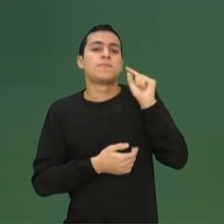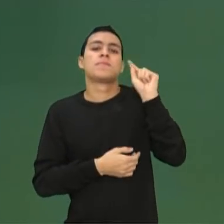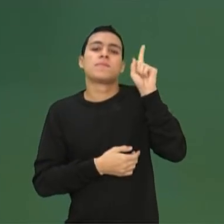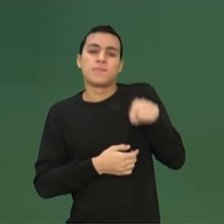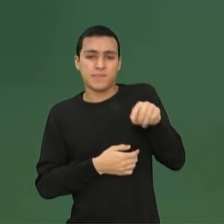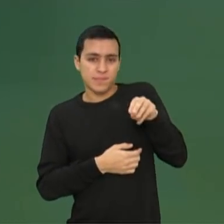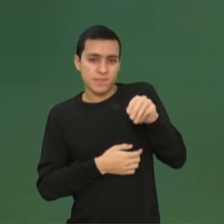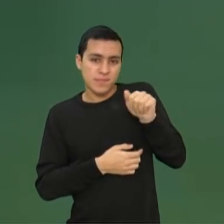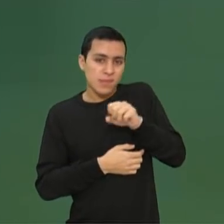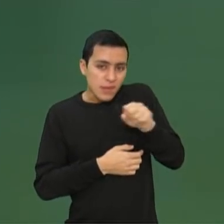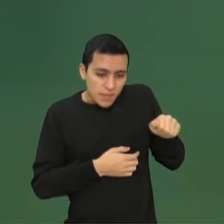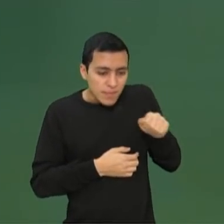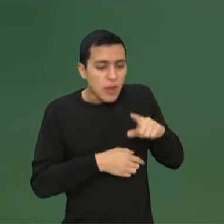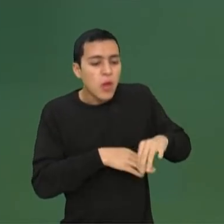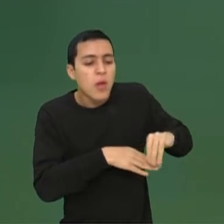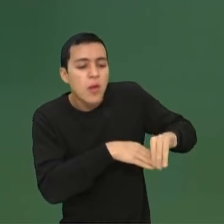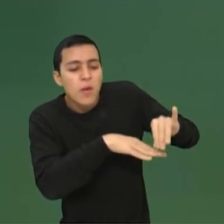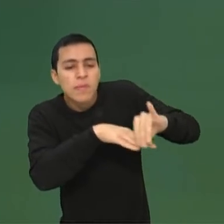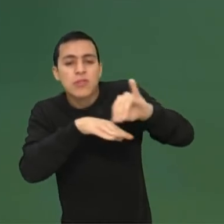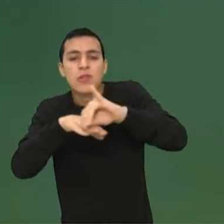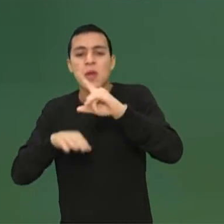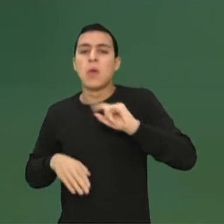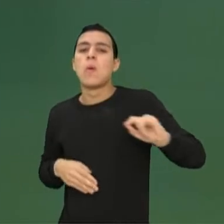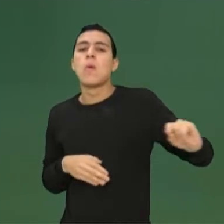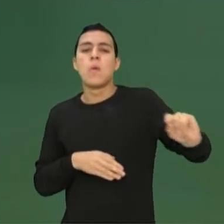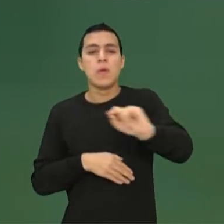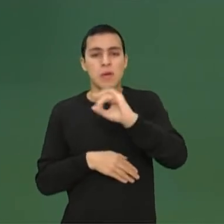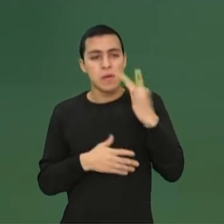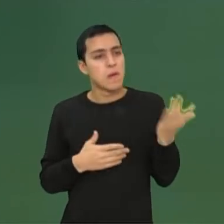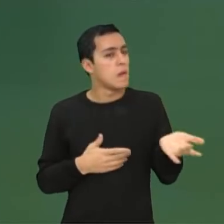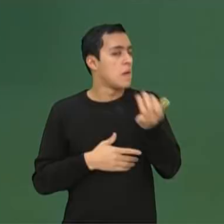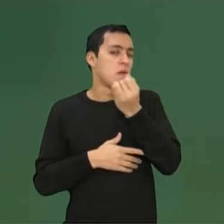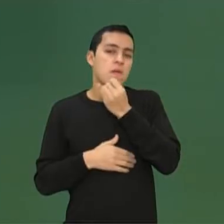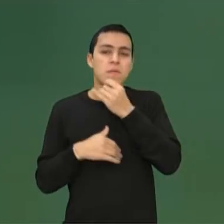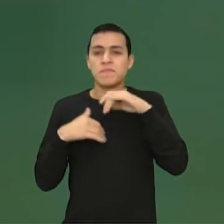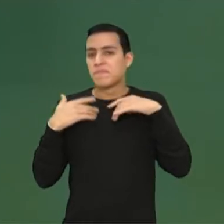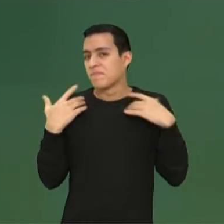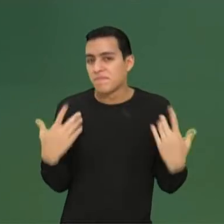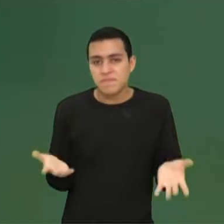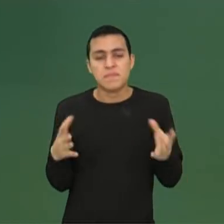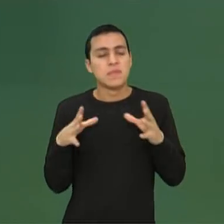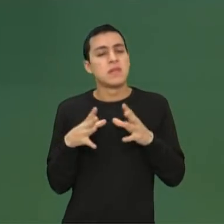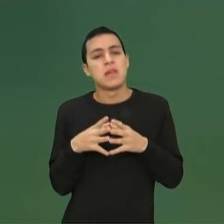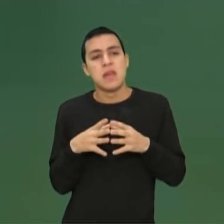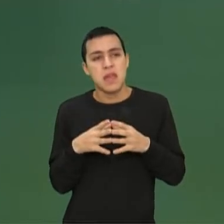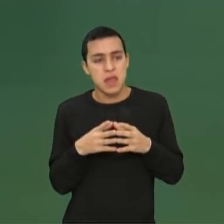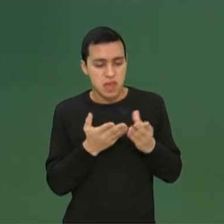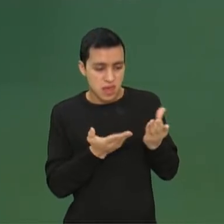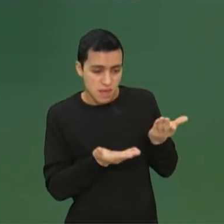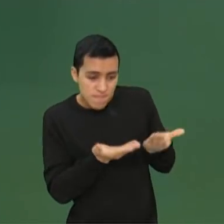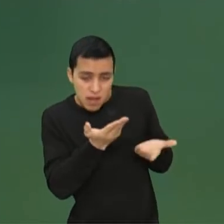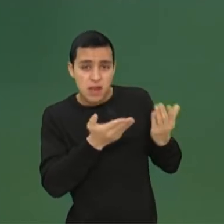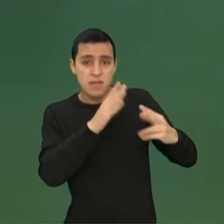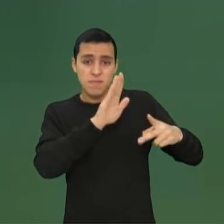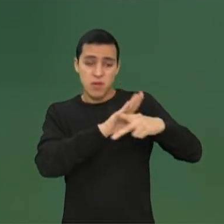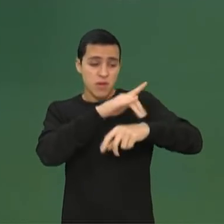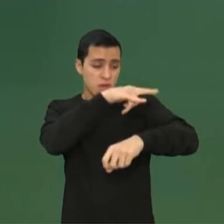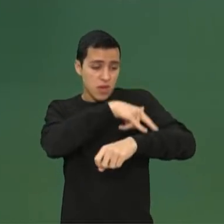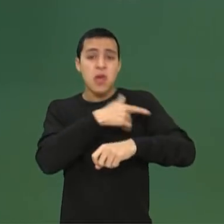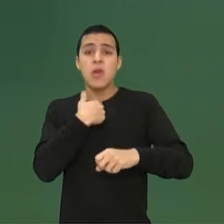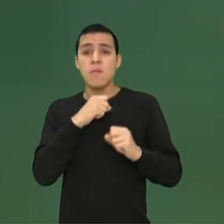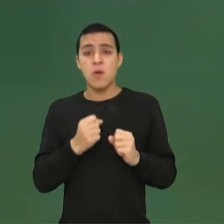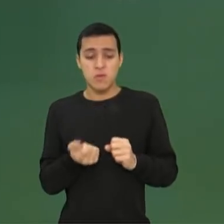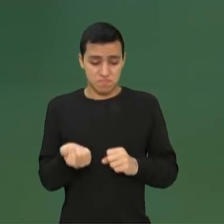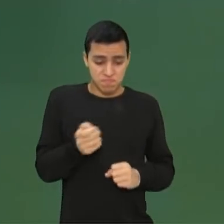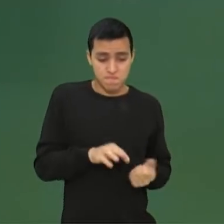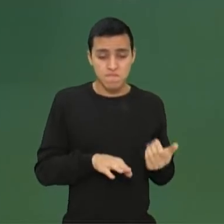massa dos objetos. Então eu posso pegar, por exemplo, na balança de banheiro e subir.